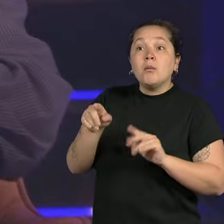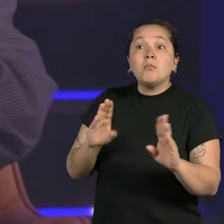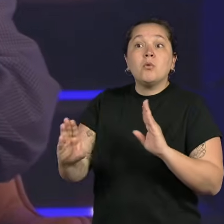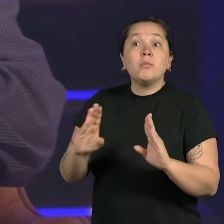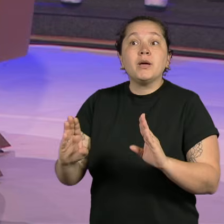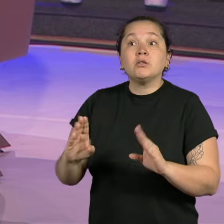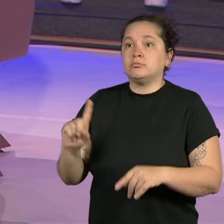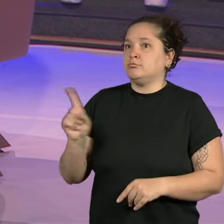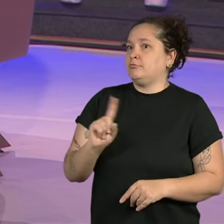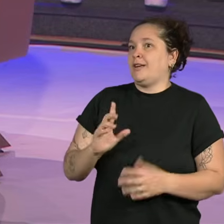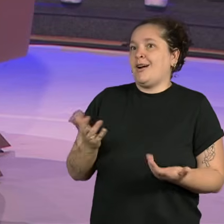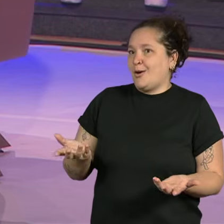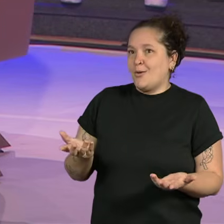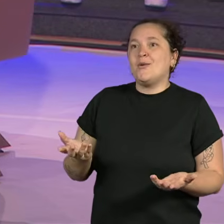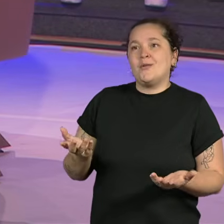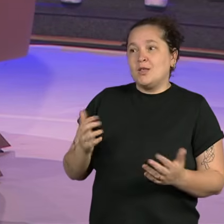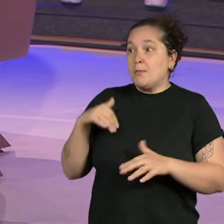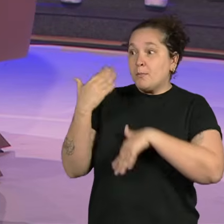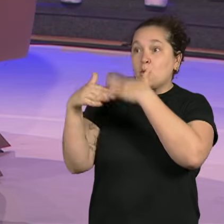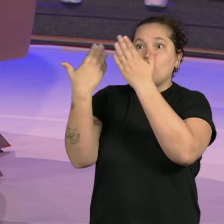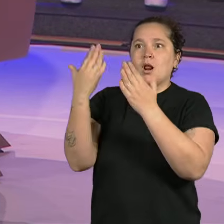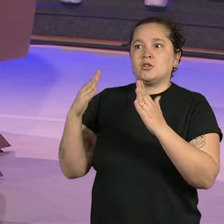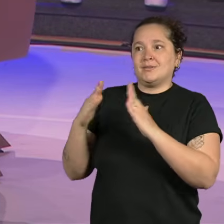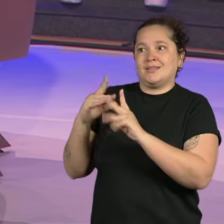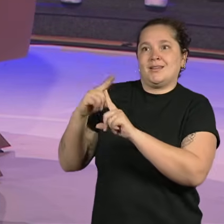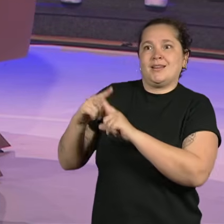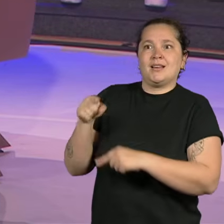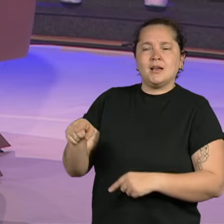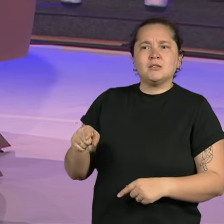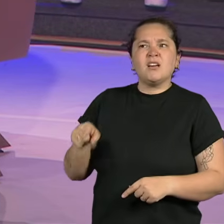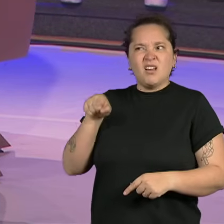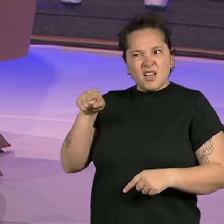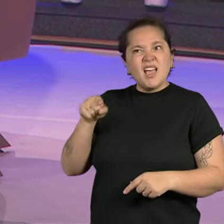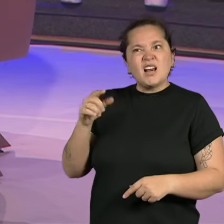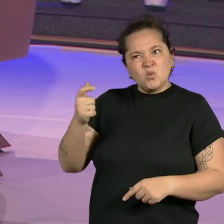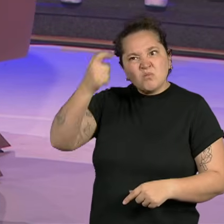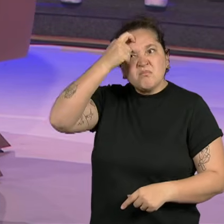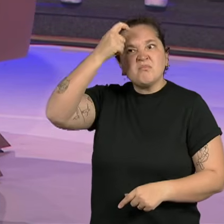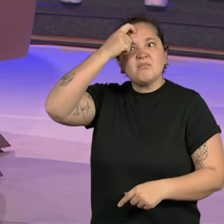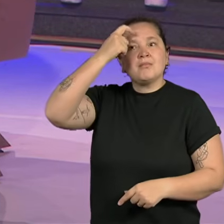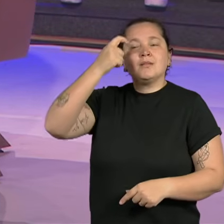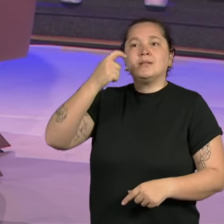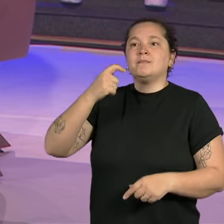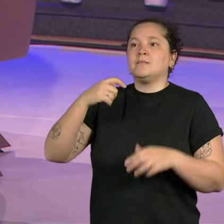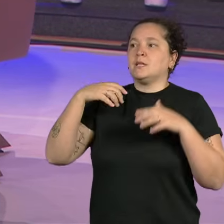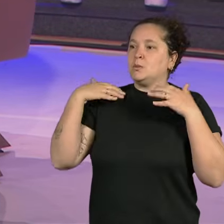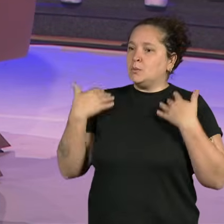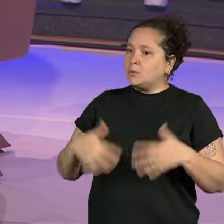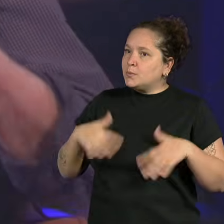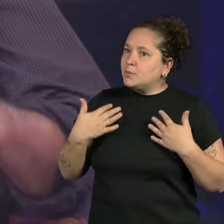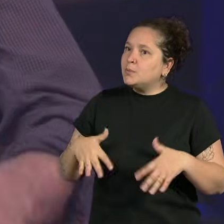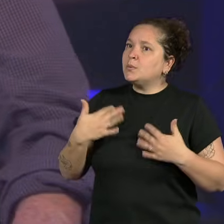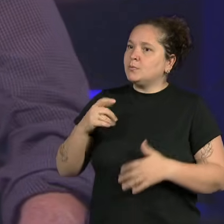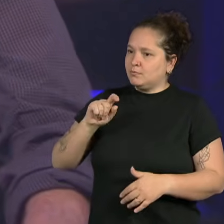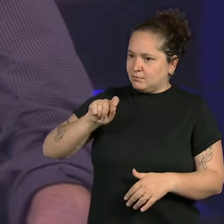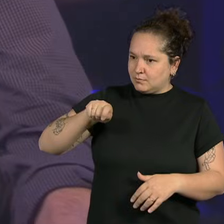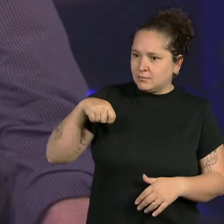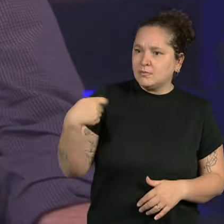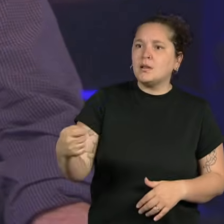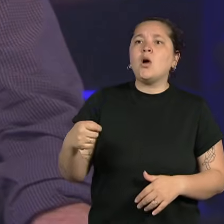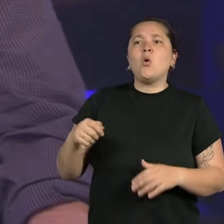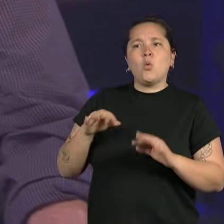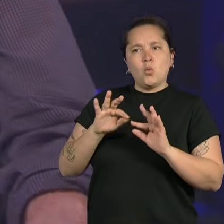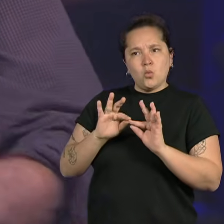para o desenvolvimento, para o progresso da igreja. Acho que sem dúvida nenhuma, é uma humildade